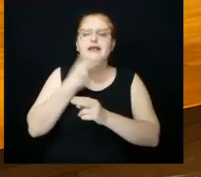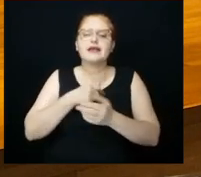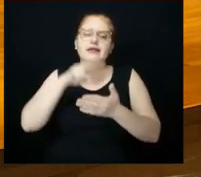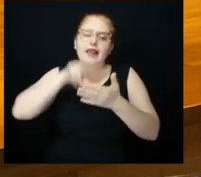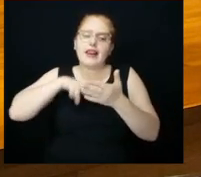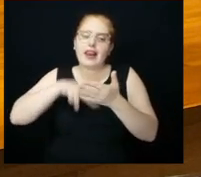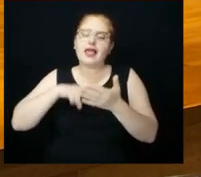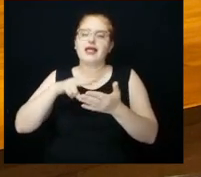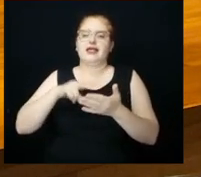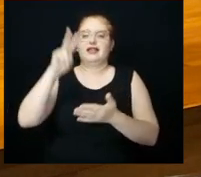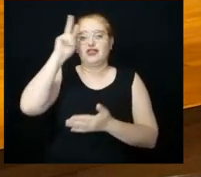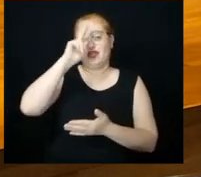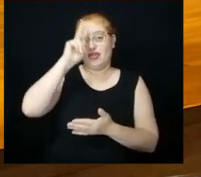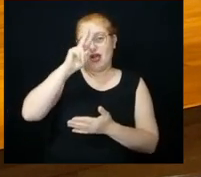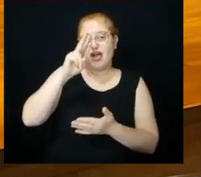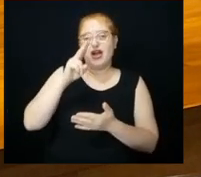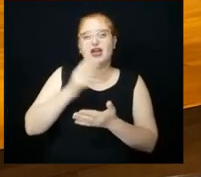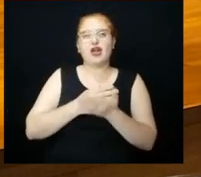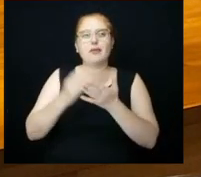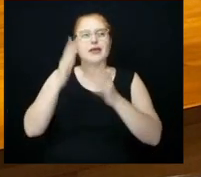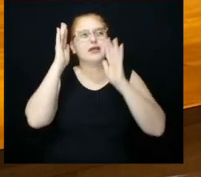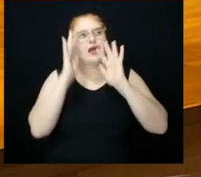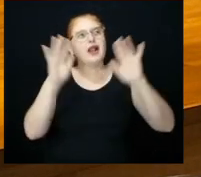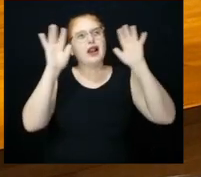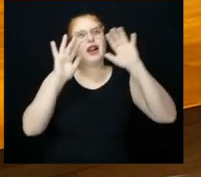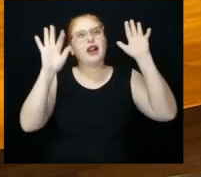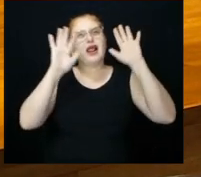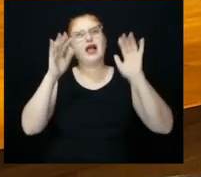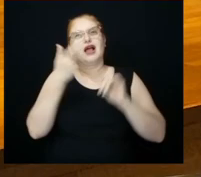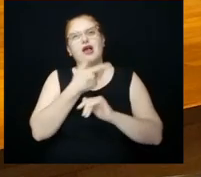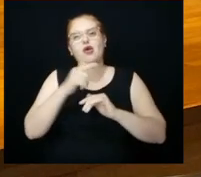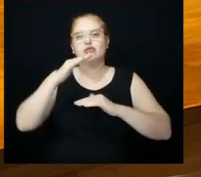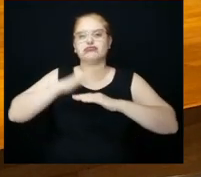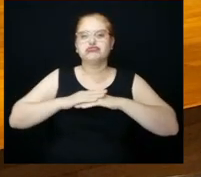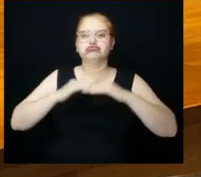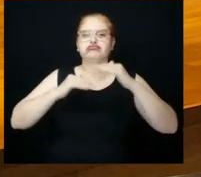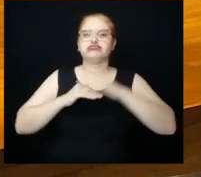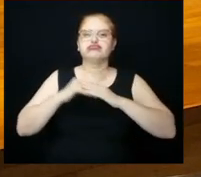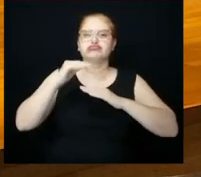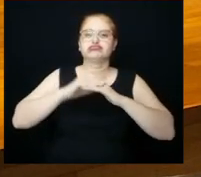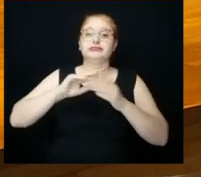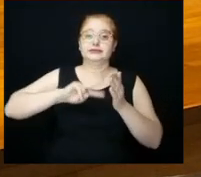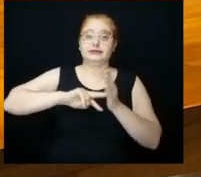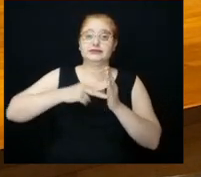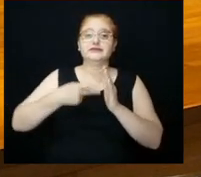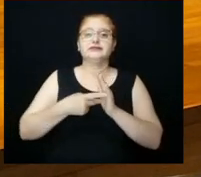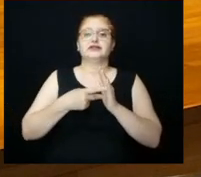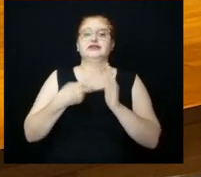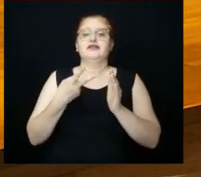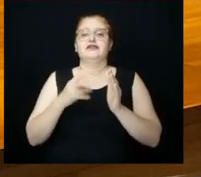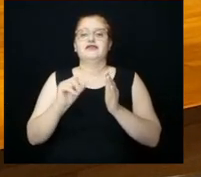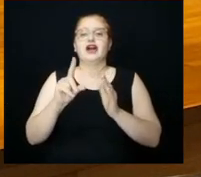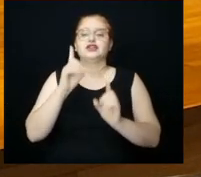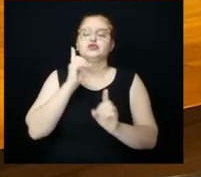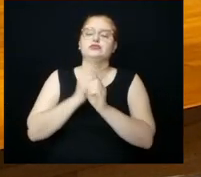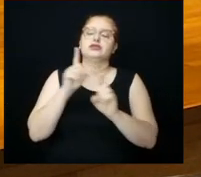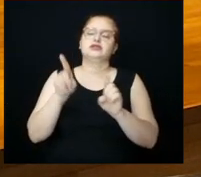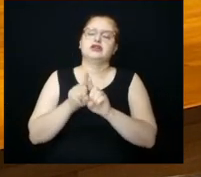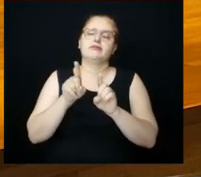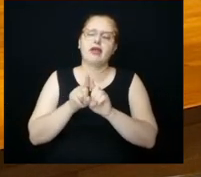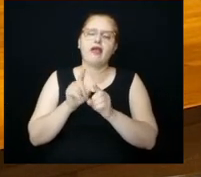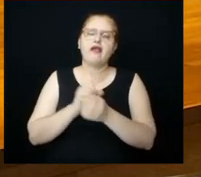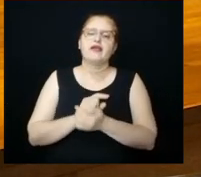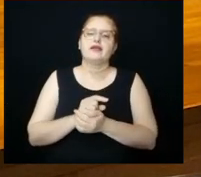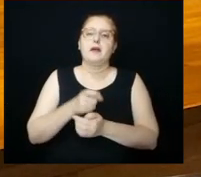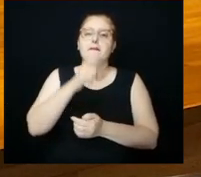essas histórias, a criança vai começar a vislumbrar, né, outras camadas de significação, né? Ele vai descobrir, então, na leitura